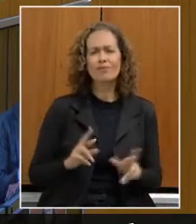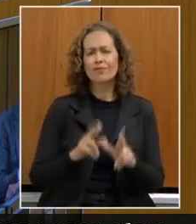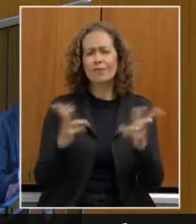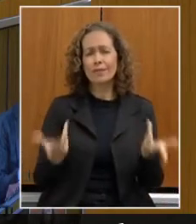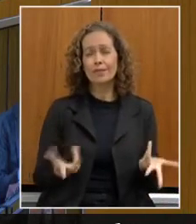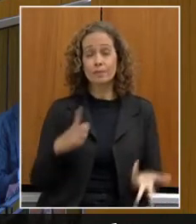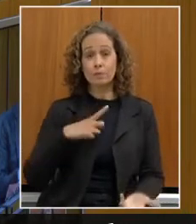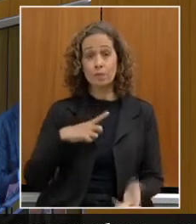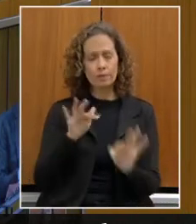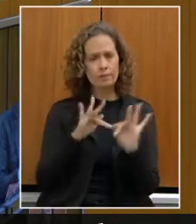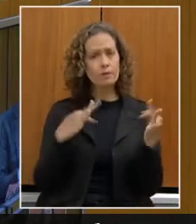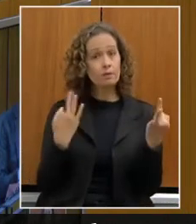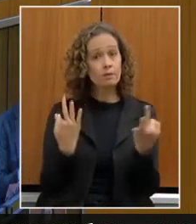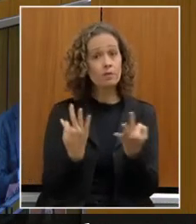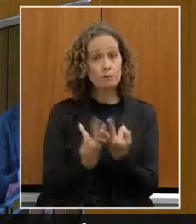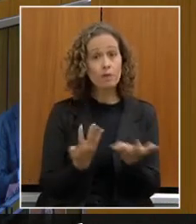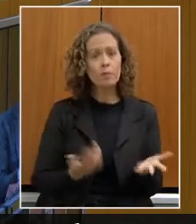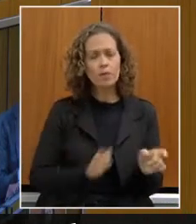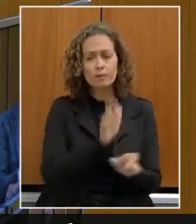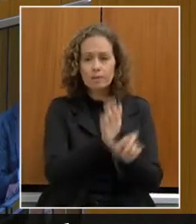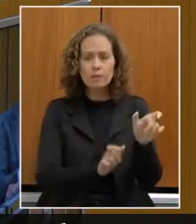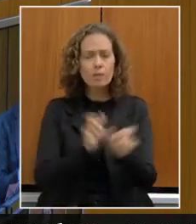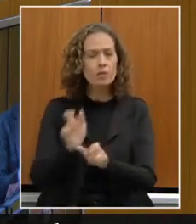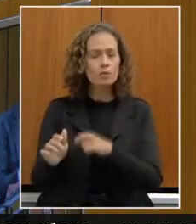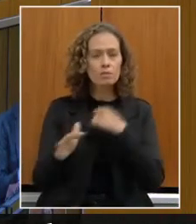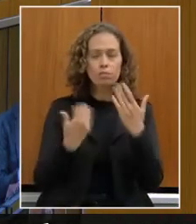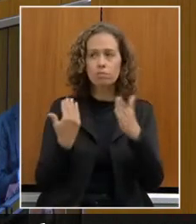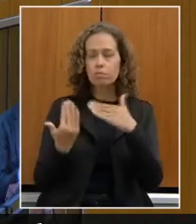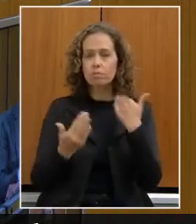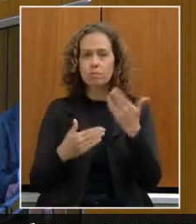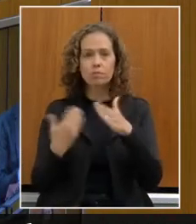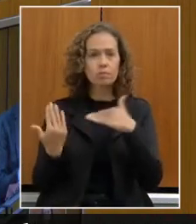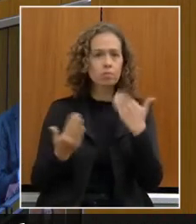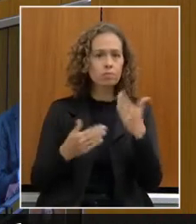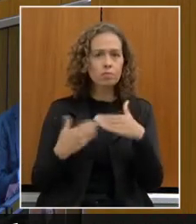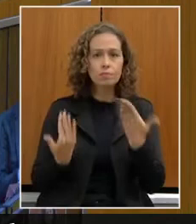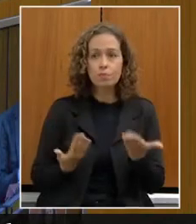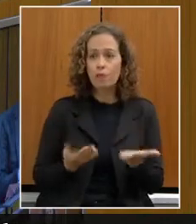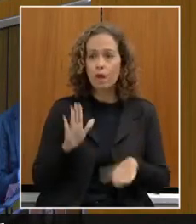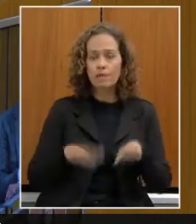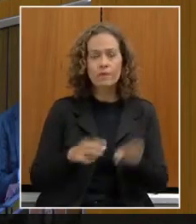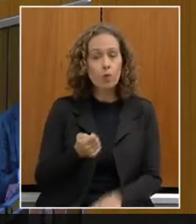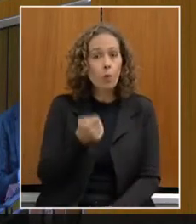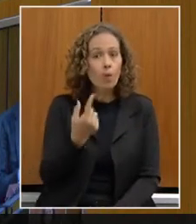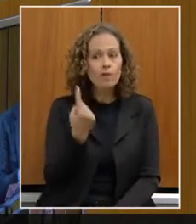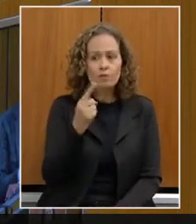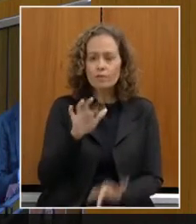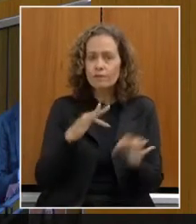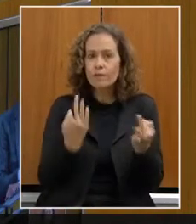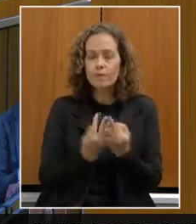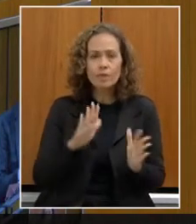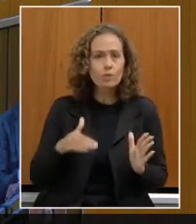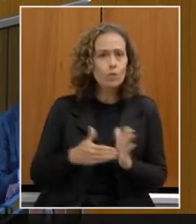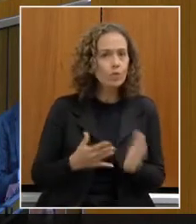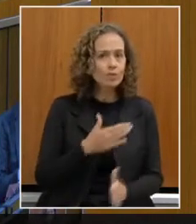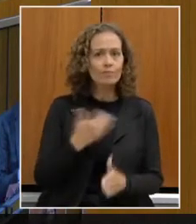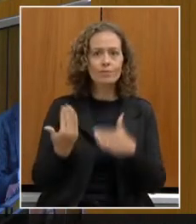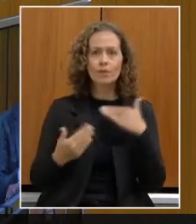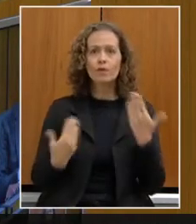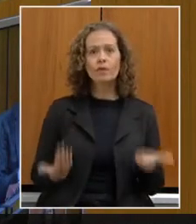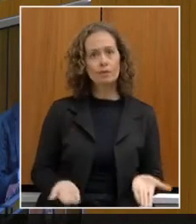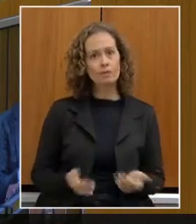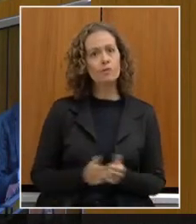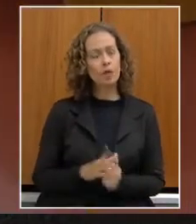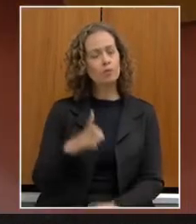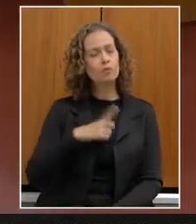famílias que perderam dramaticamente quase toda uma família e existe sim um